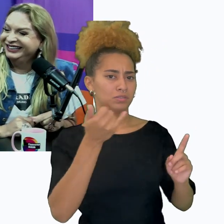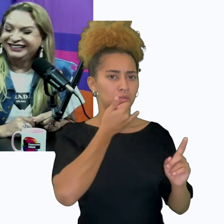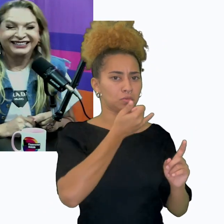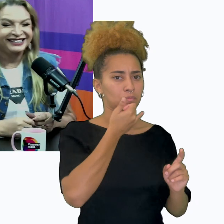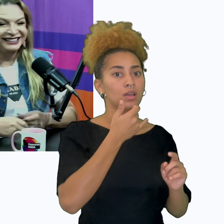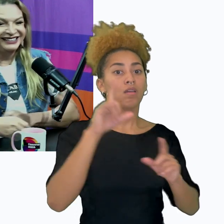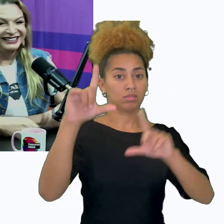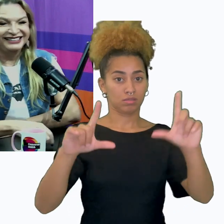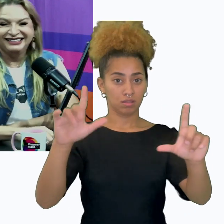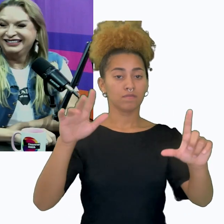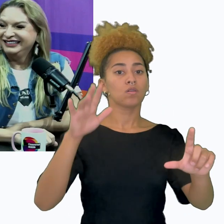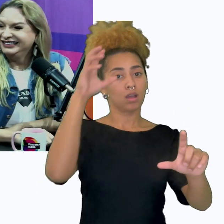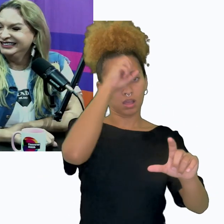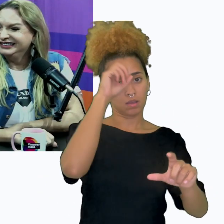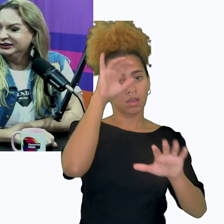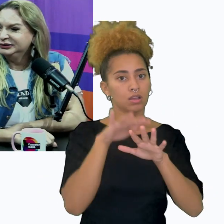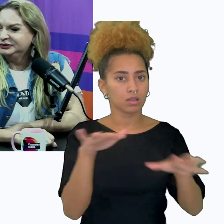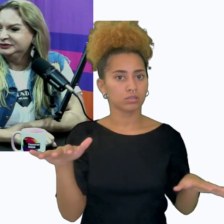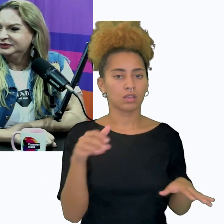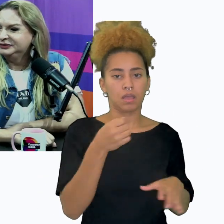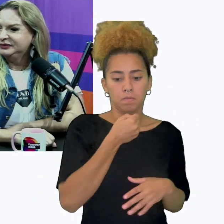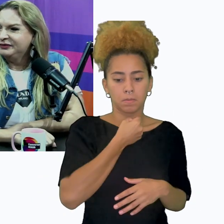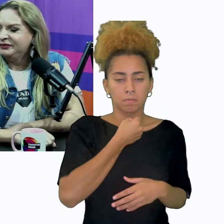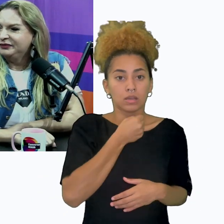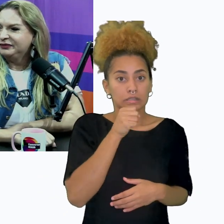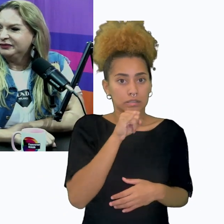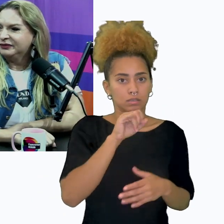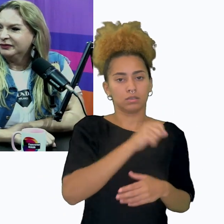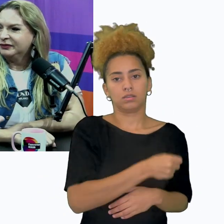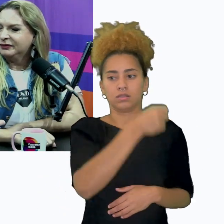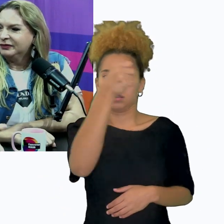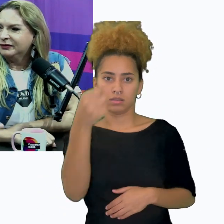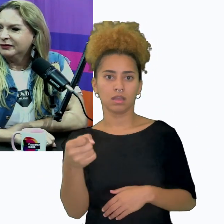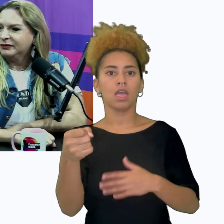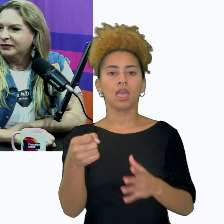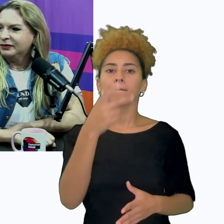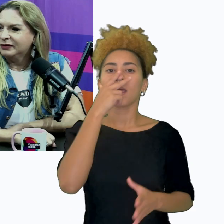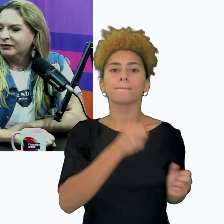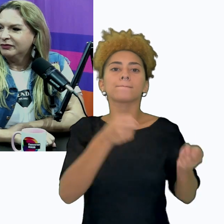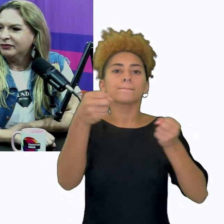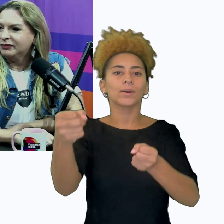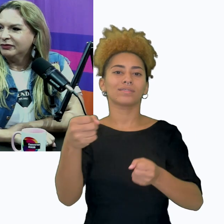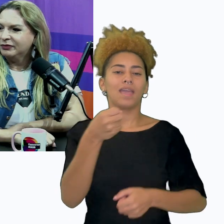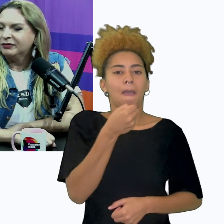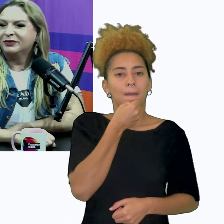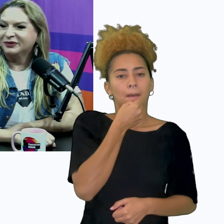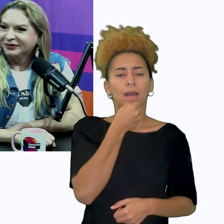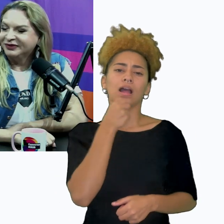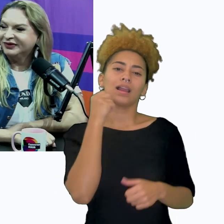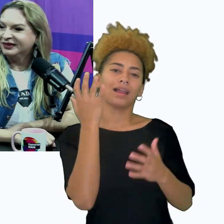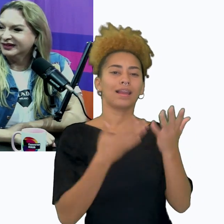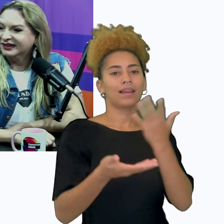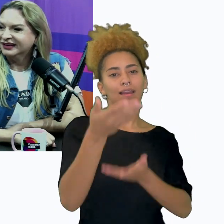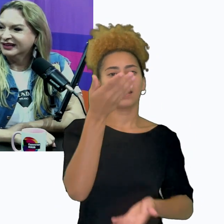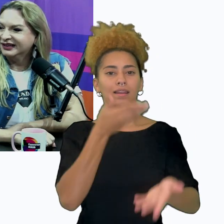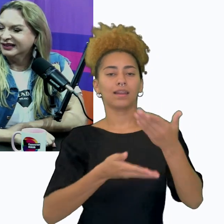não dar o microfone foi uma coisa que eu aprendi na televisão. Né? E quando você dá o microfone para alguém, você está passando seu poder de fala. Às vezes